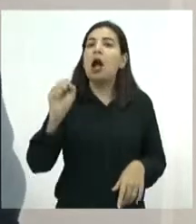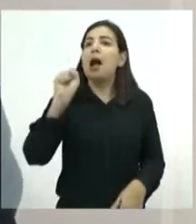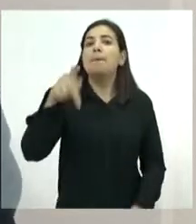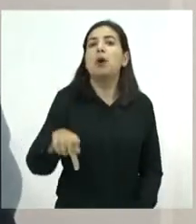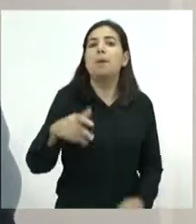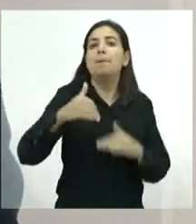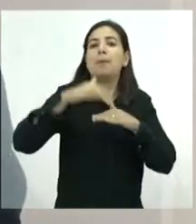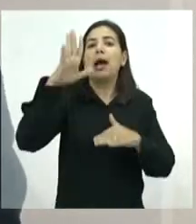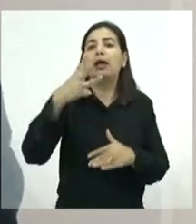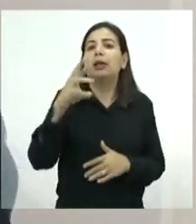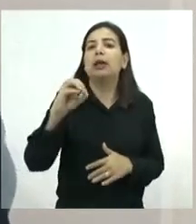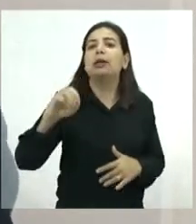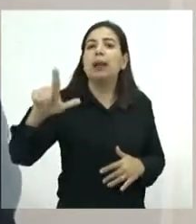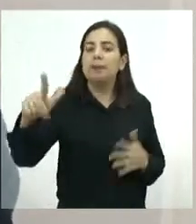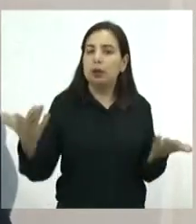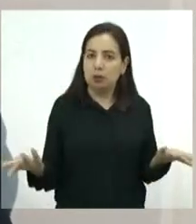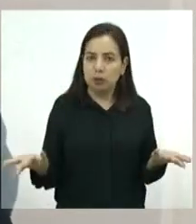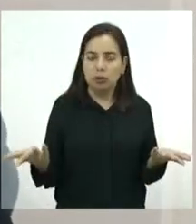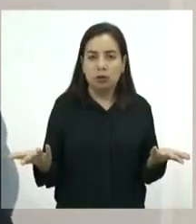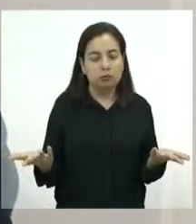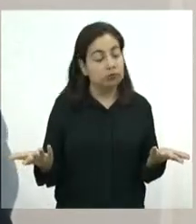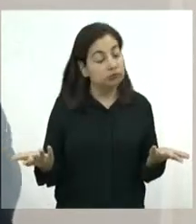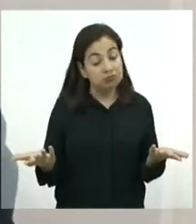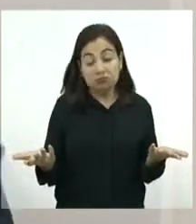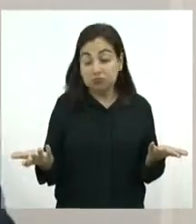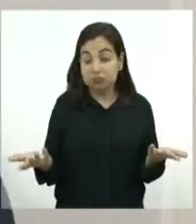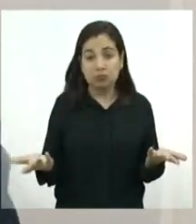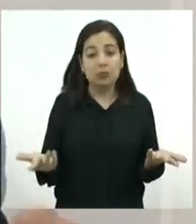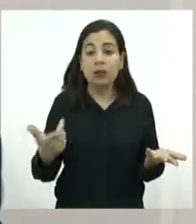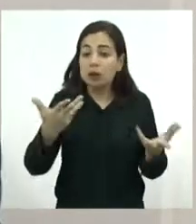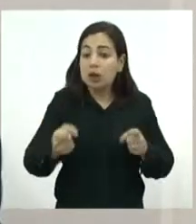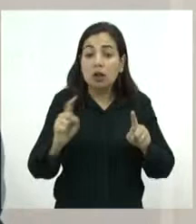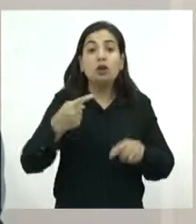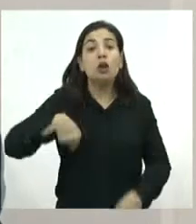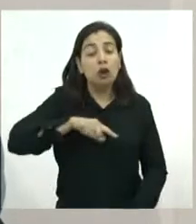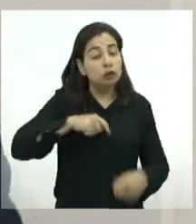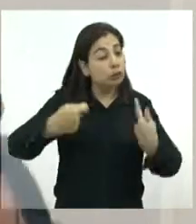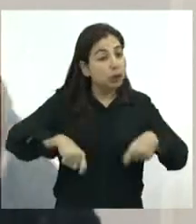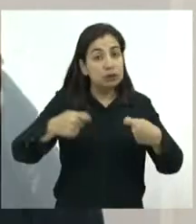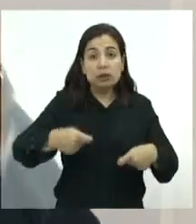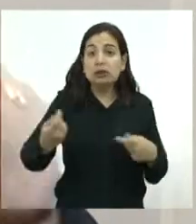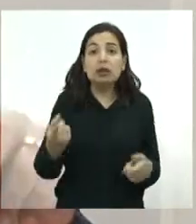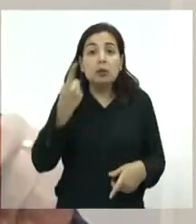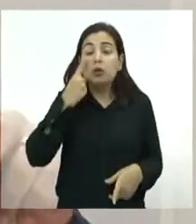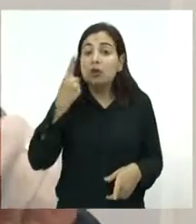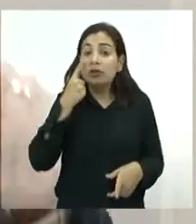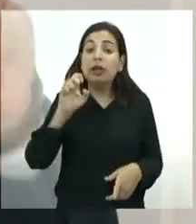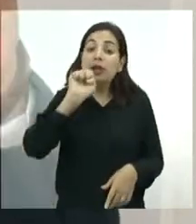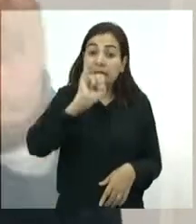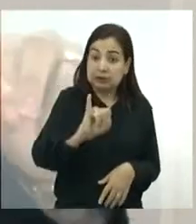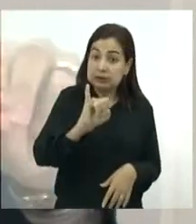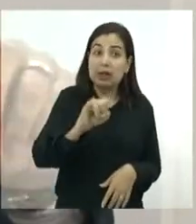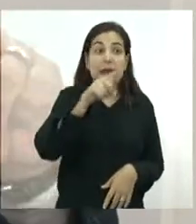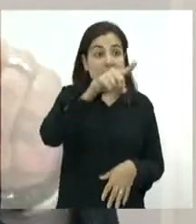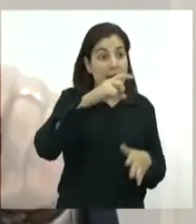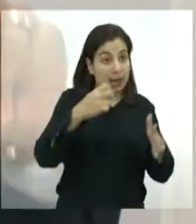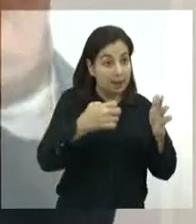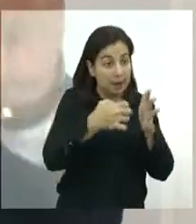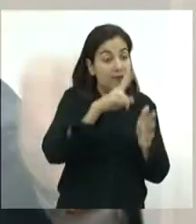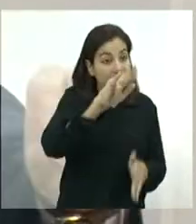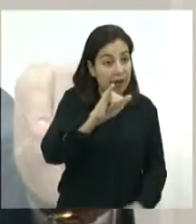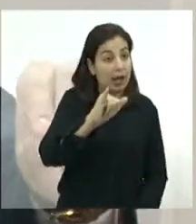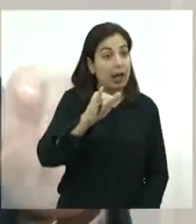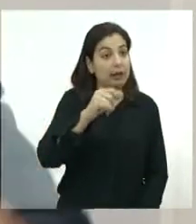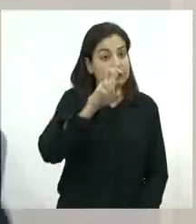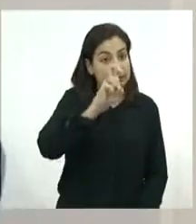30 mil reais, mesmo cumprindo uma carência de contribuição. Nós precisamos acabar com isso. Se o trabalhador privado vai se aposentar no máximo